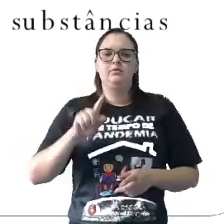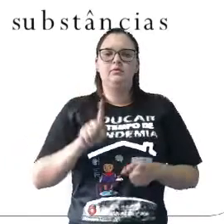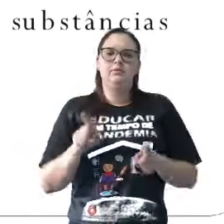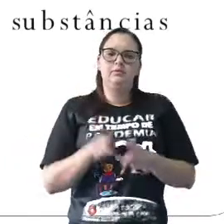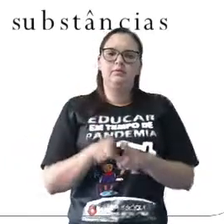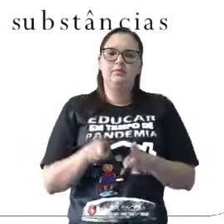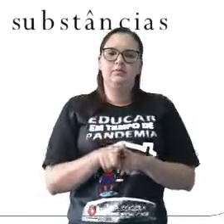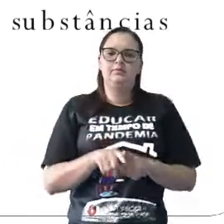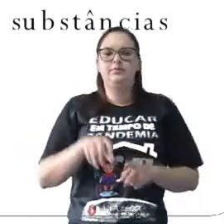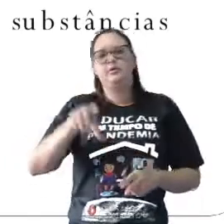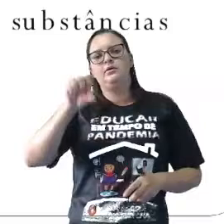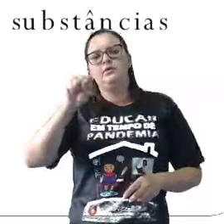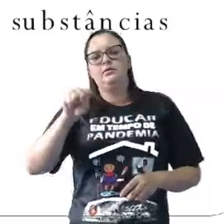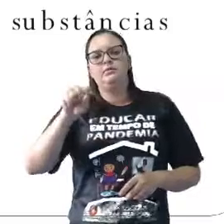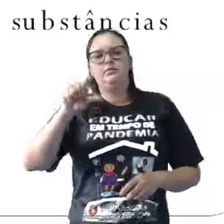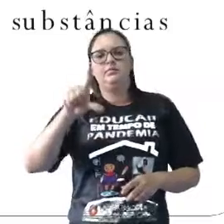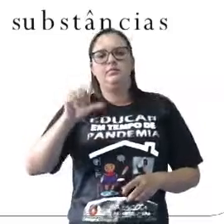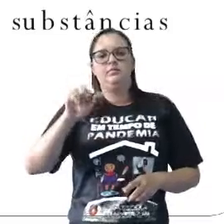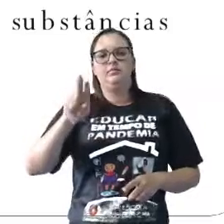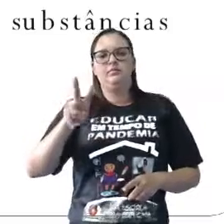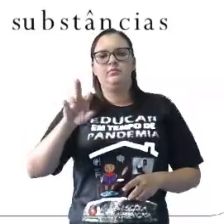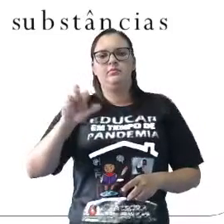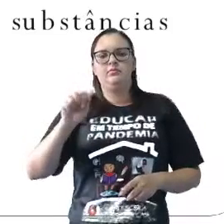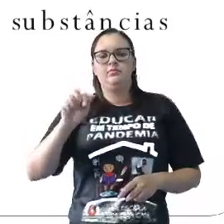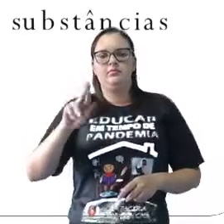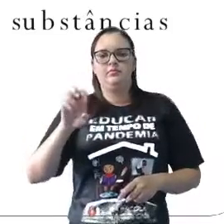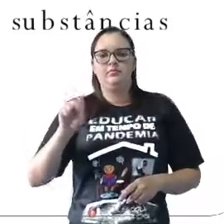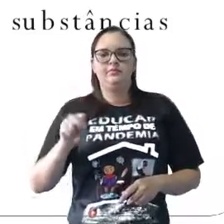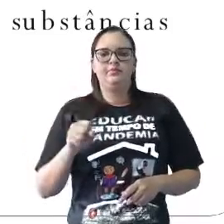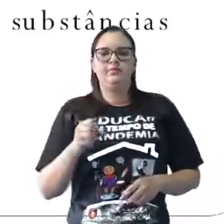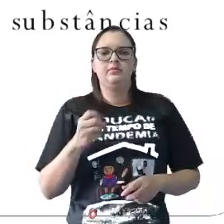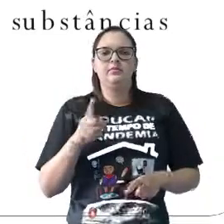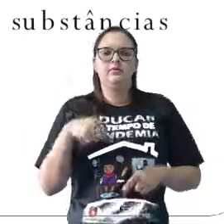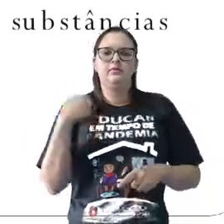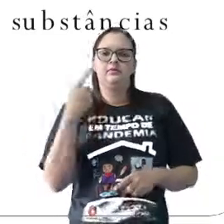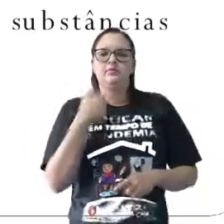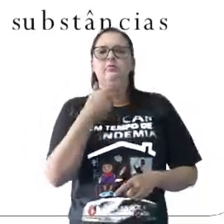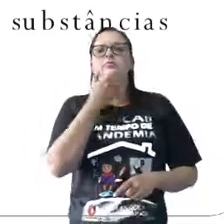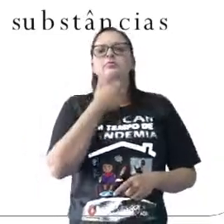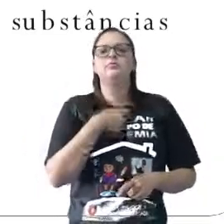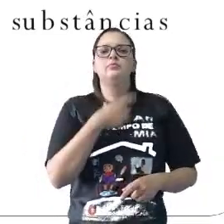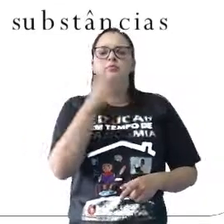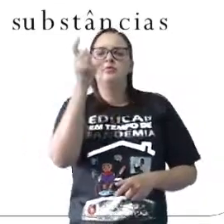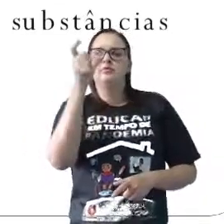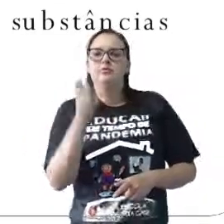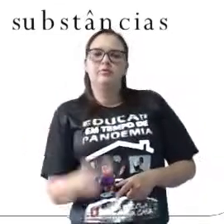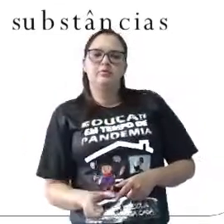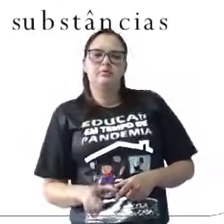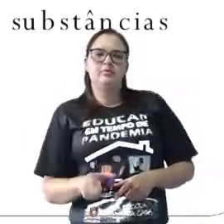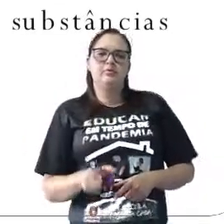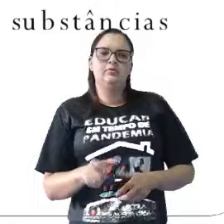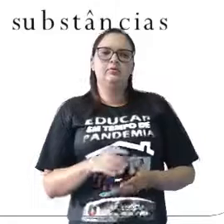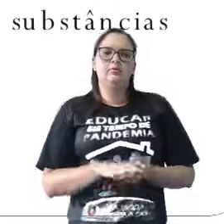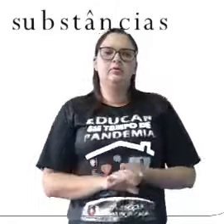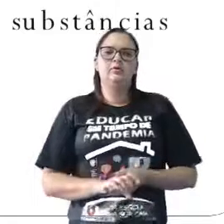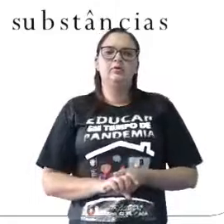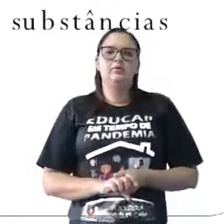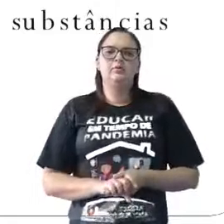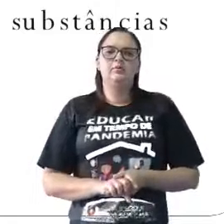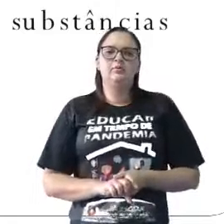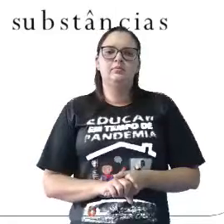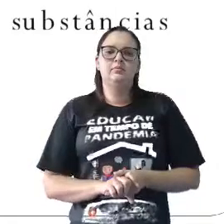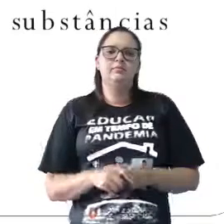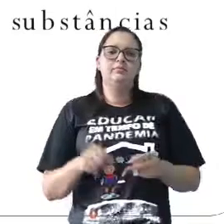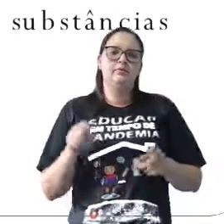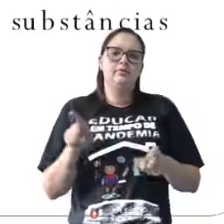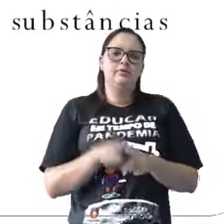conta dessas enzimas. E aí essas glândulas, elas são chamadas de exócrinas. Exo quer dizer para fora, justamente